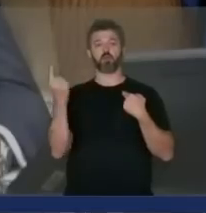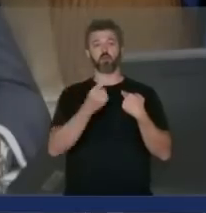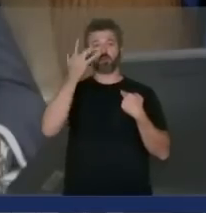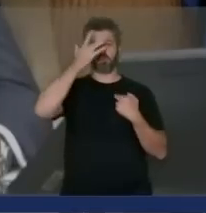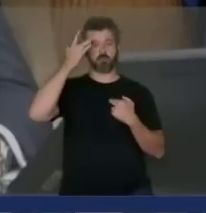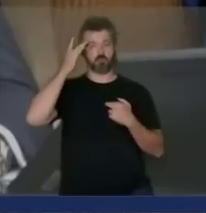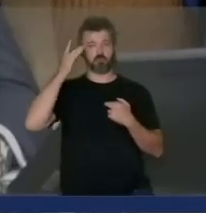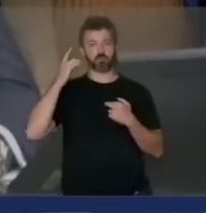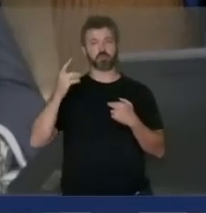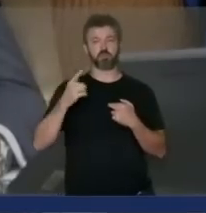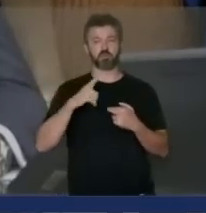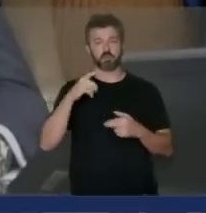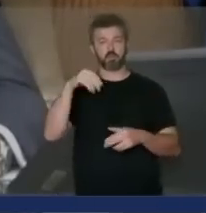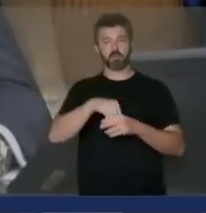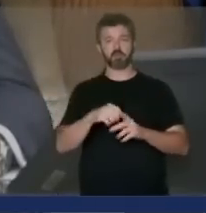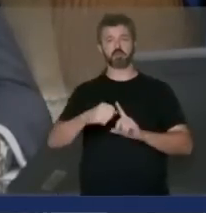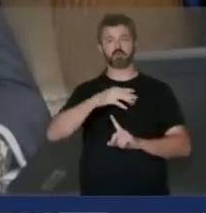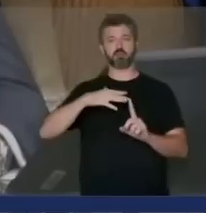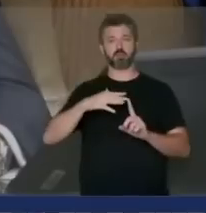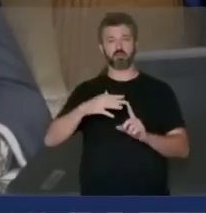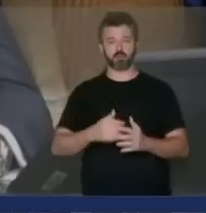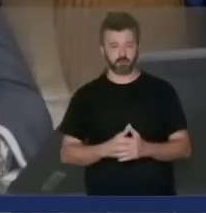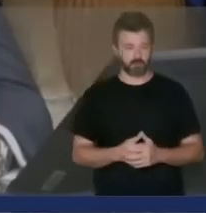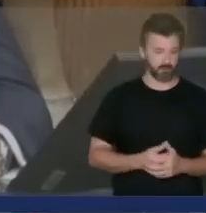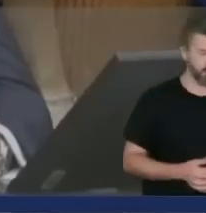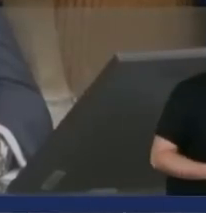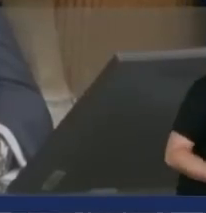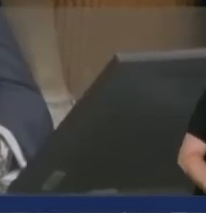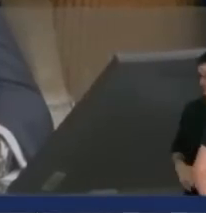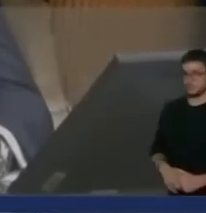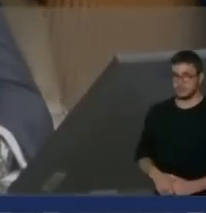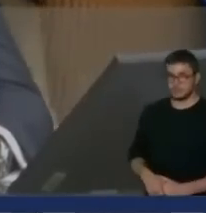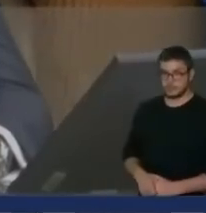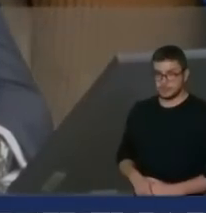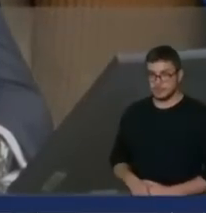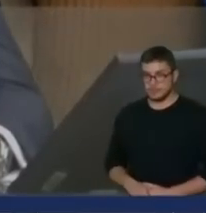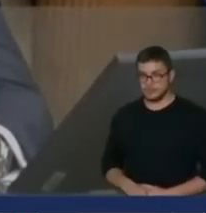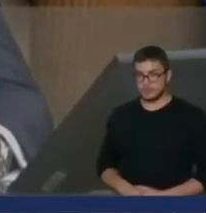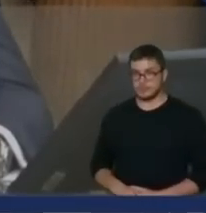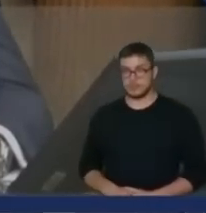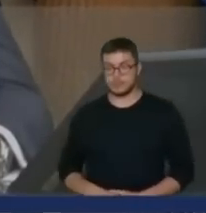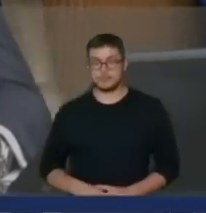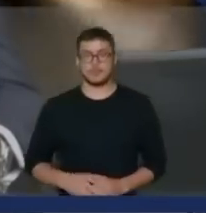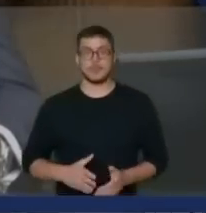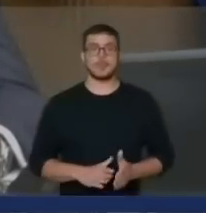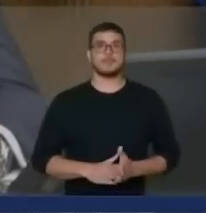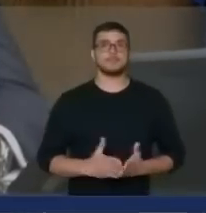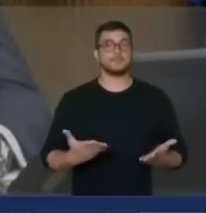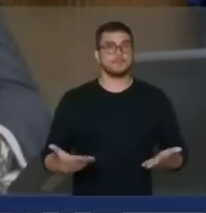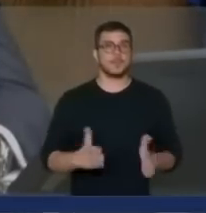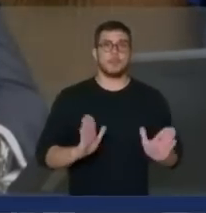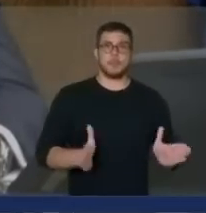compõem o espectro social, ricos e pobres, a classe média, empresários de todas as